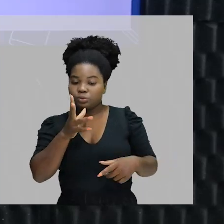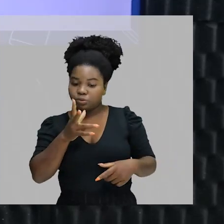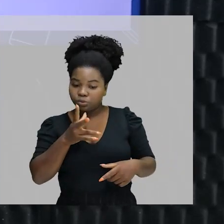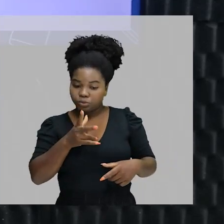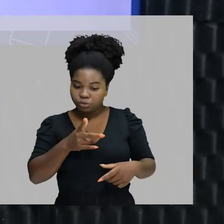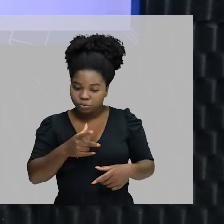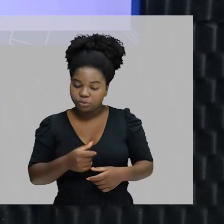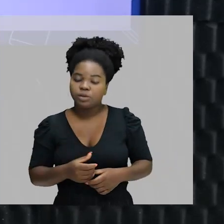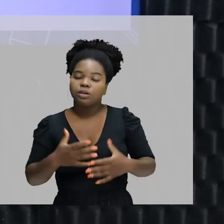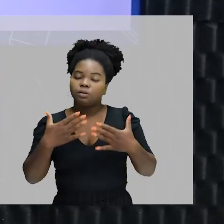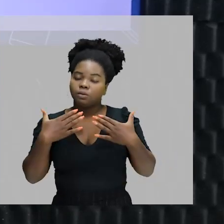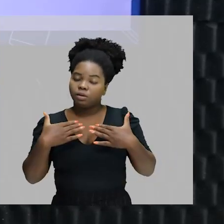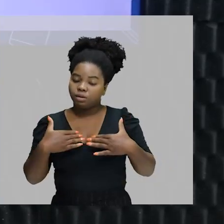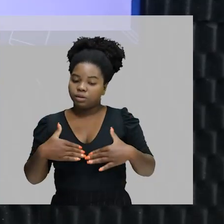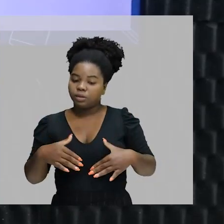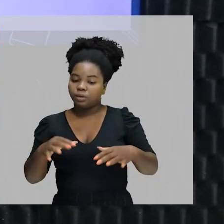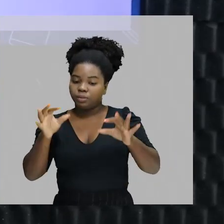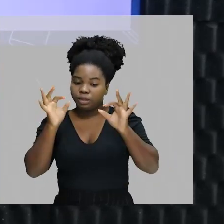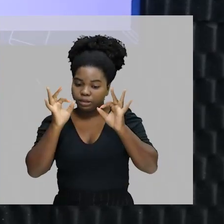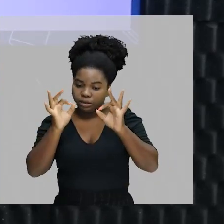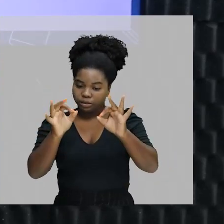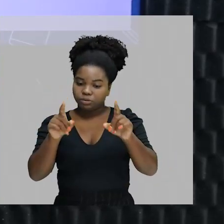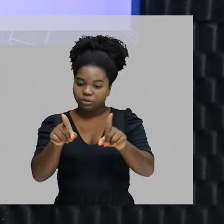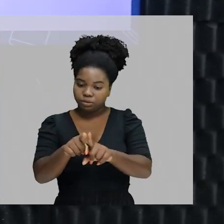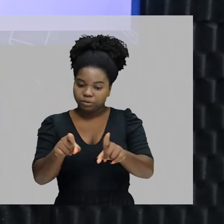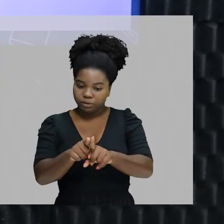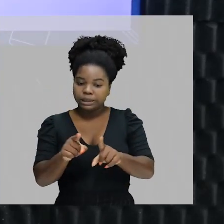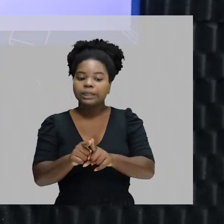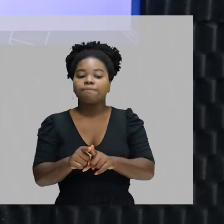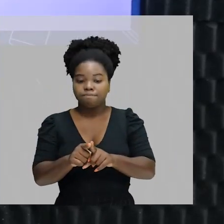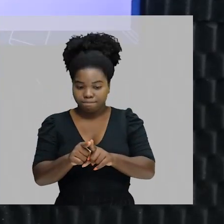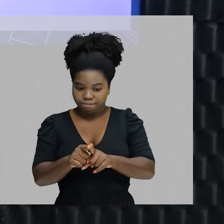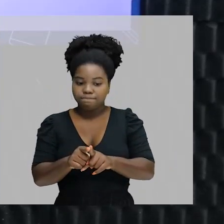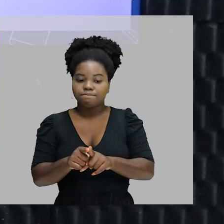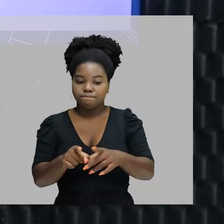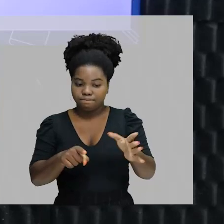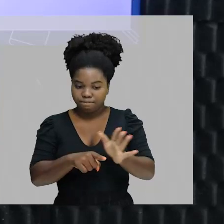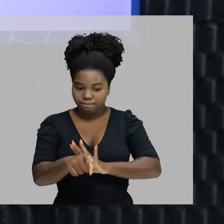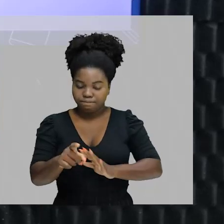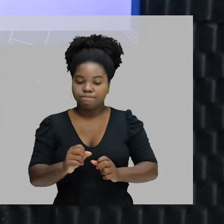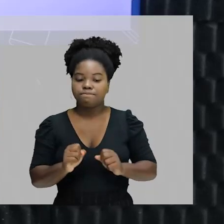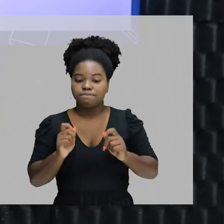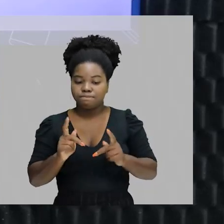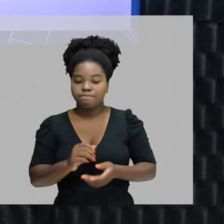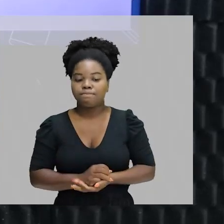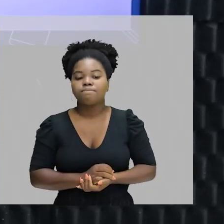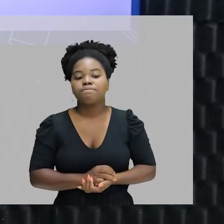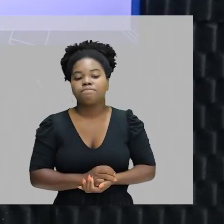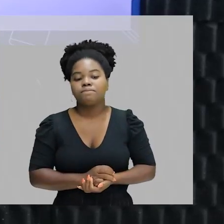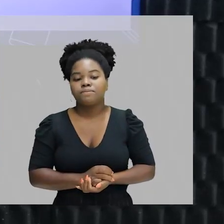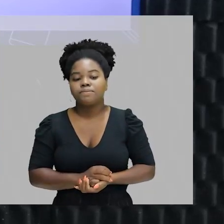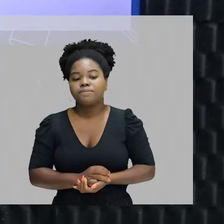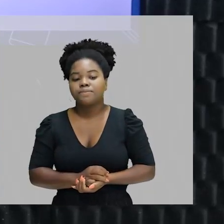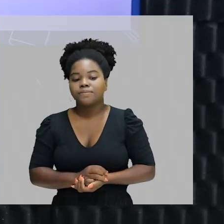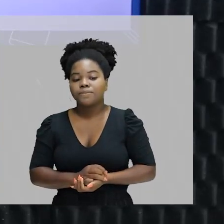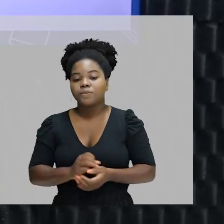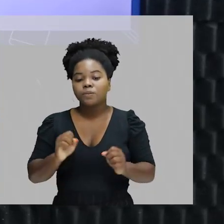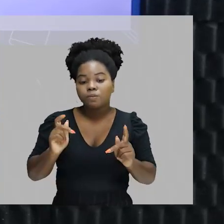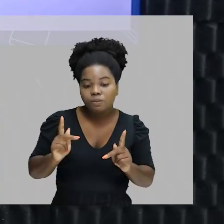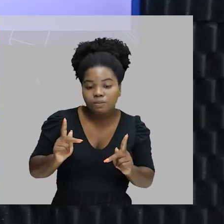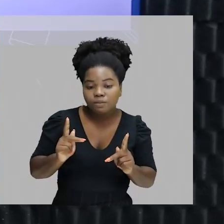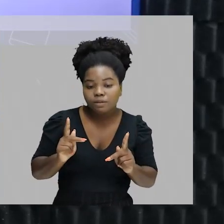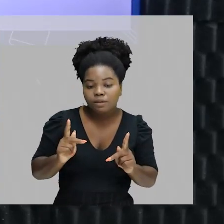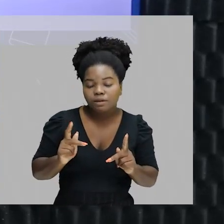Tá? Então, muita atenção nesse aspecto aí, questão de urbanização e aspectos demográficos, tá? Nessa alternativa.